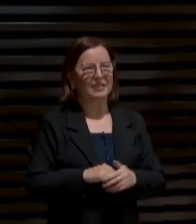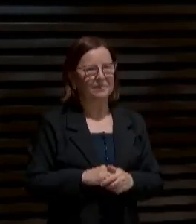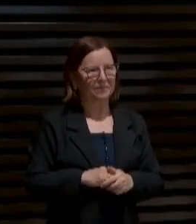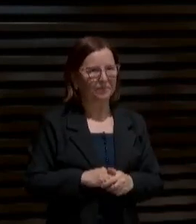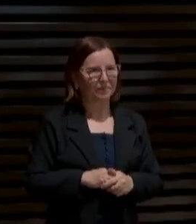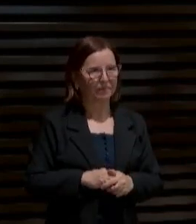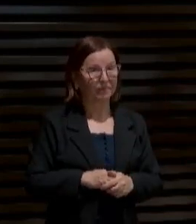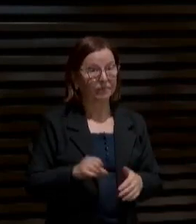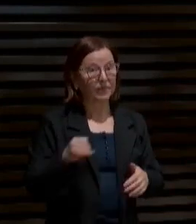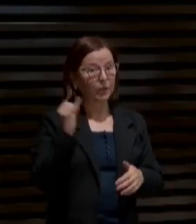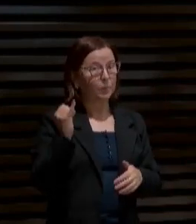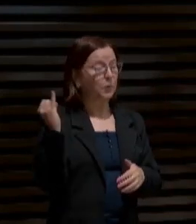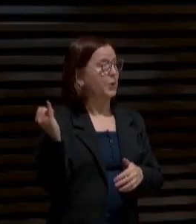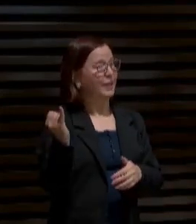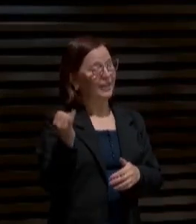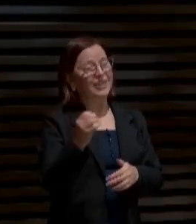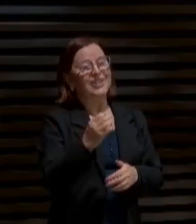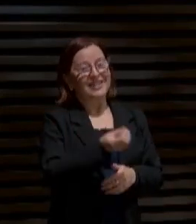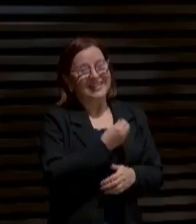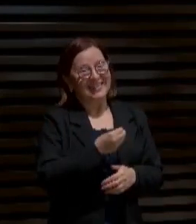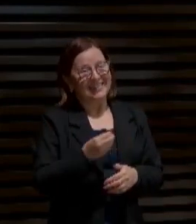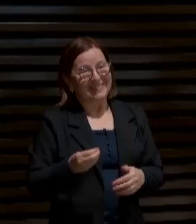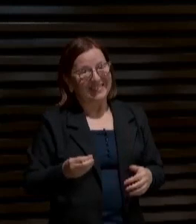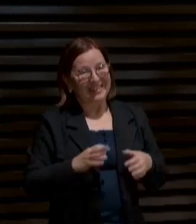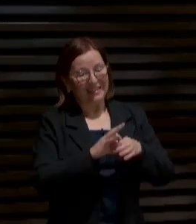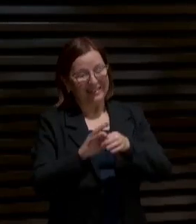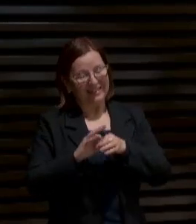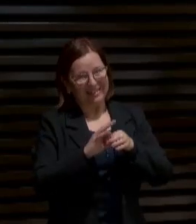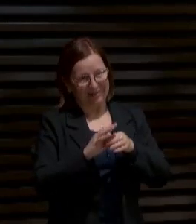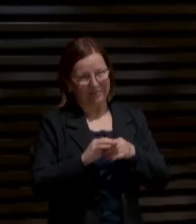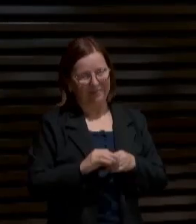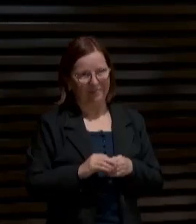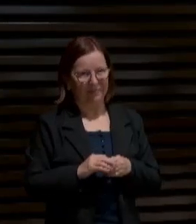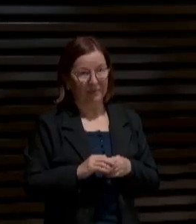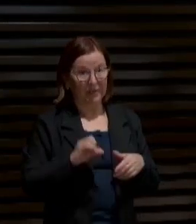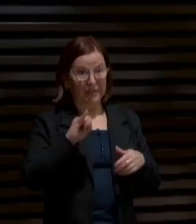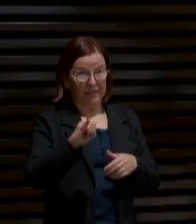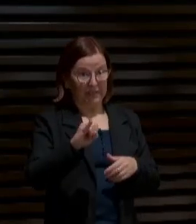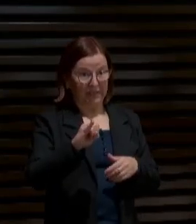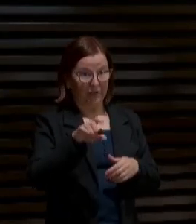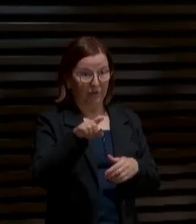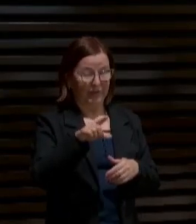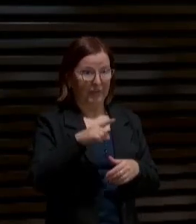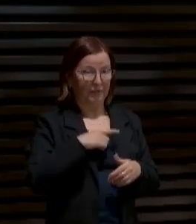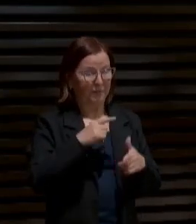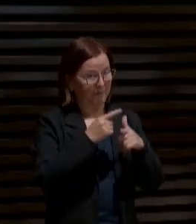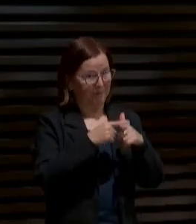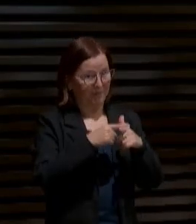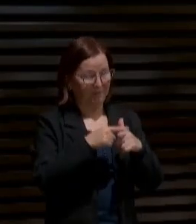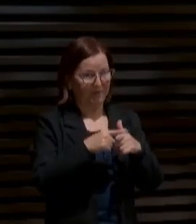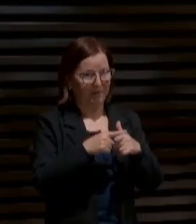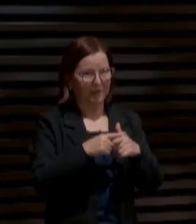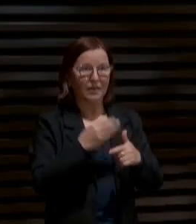você tá triste tá passando por aflição pede oração para os irmãos mas às vezes eu vejo